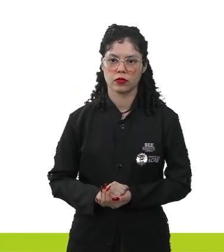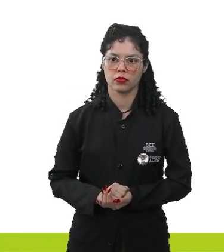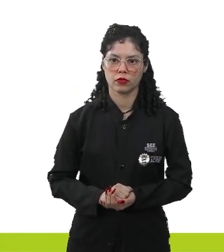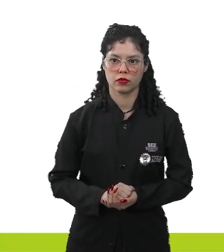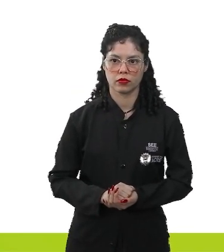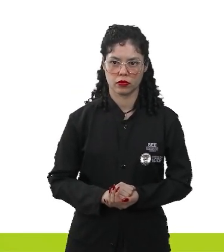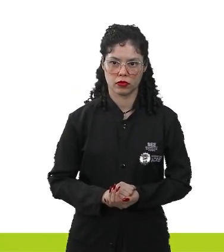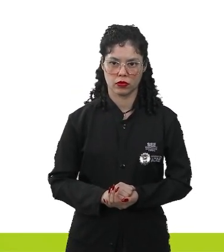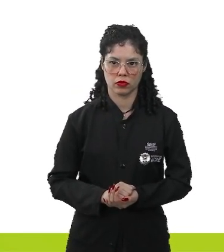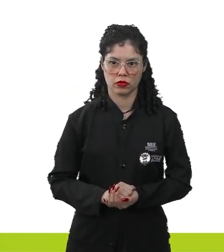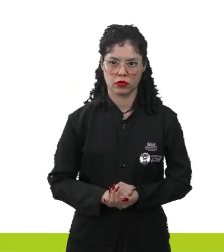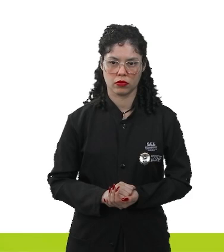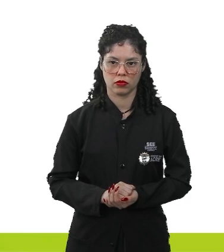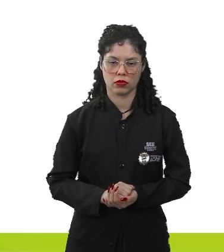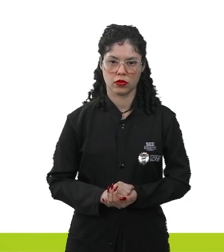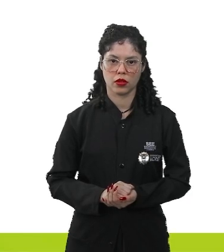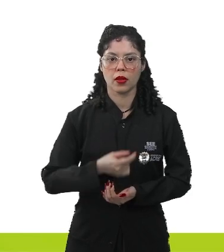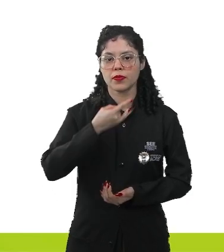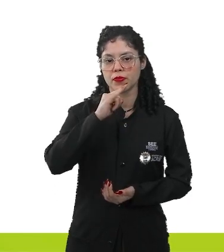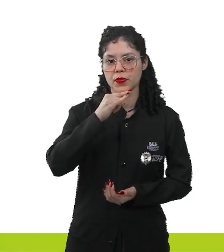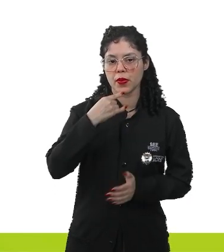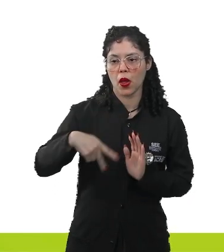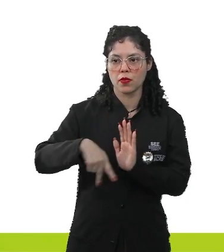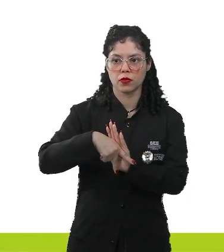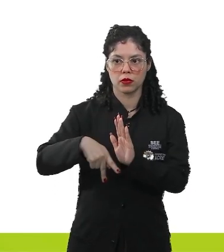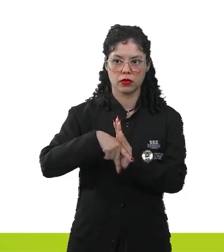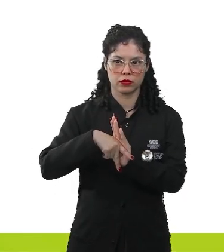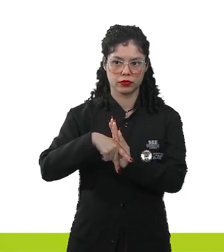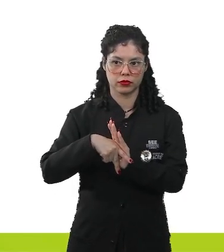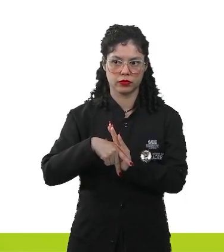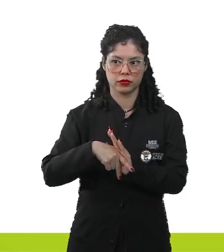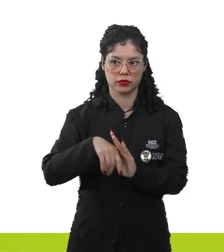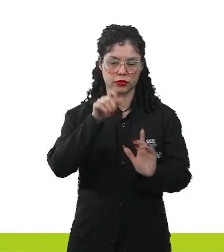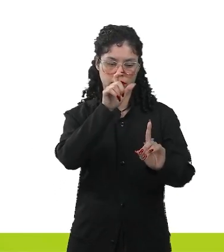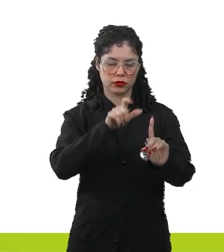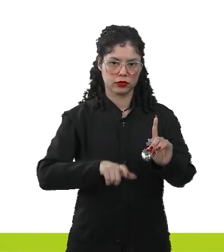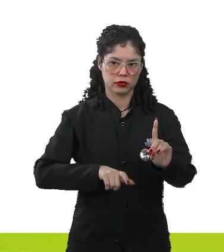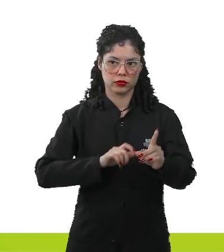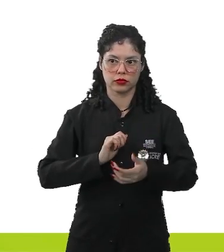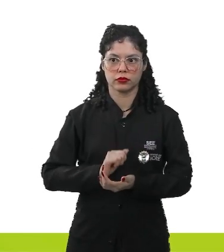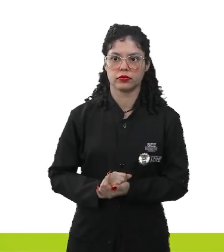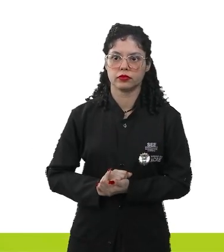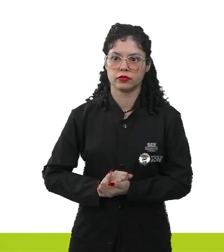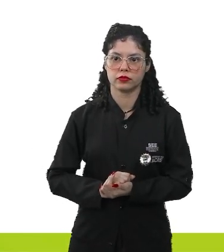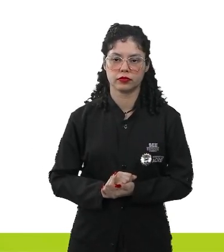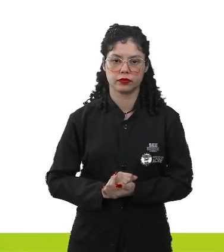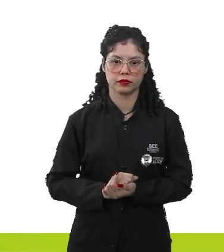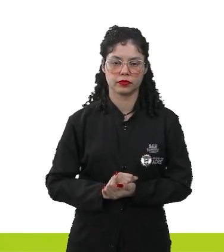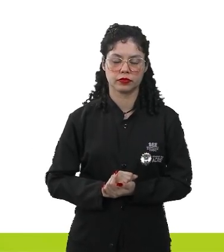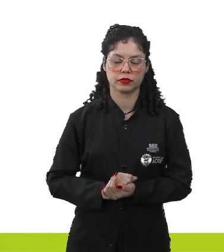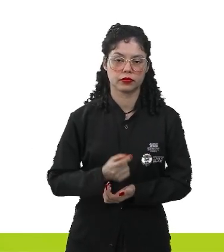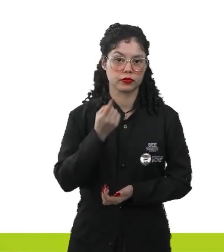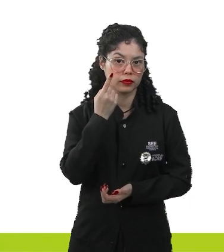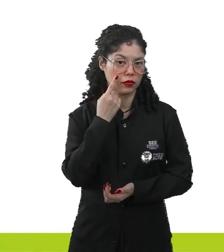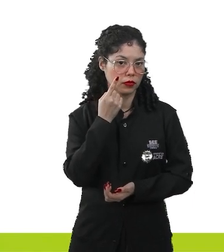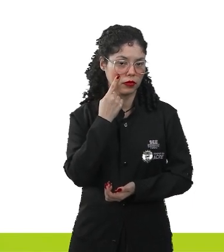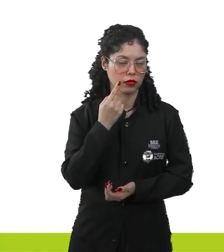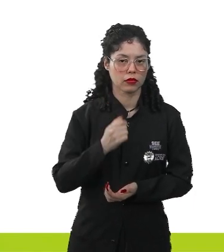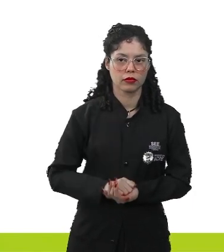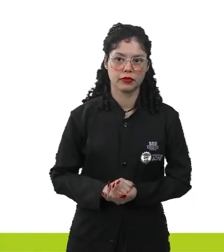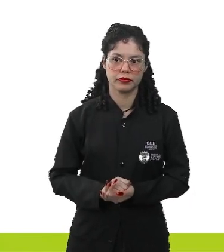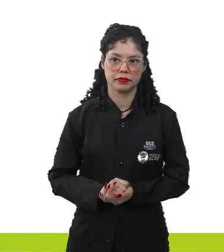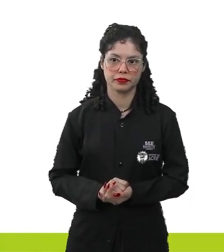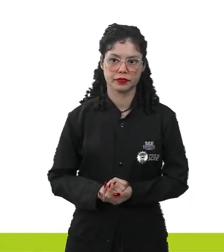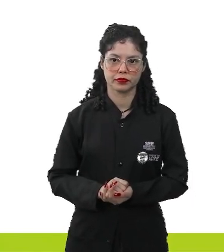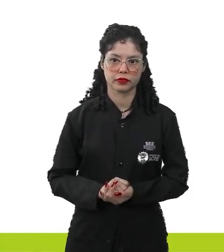Q de álcool ingerida, ok? Então, nós vamos observar aqui